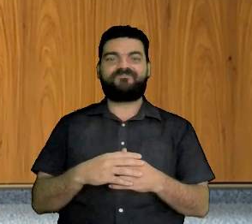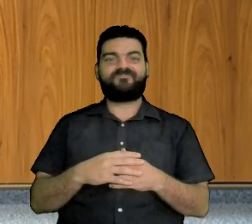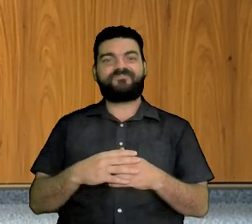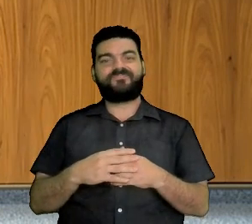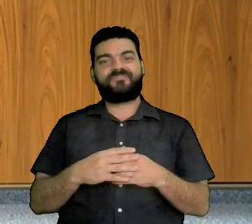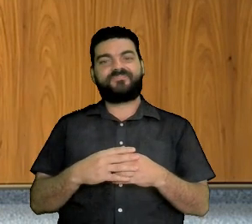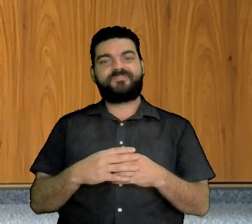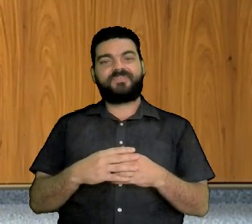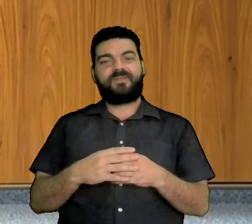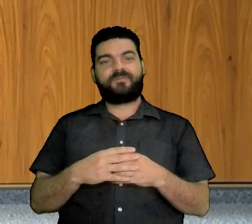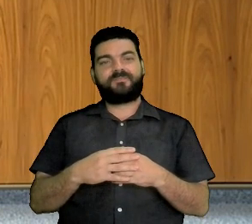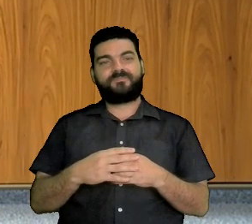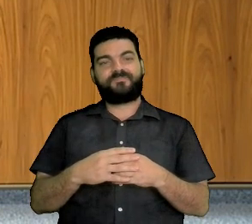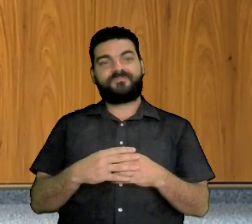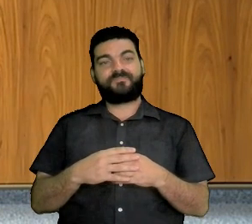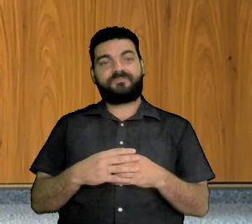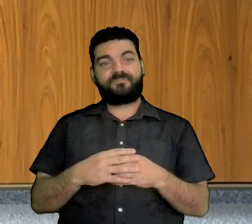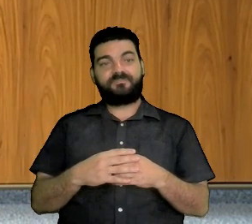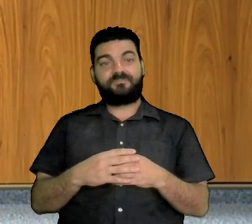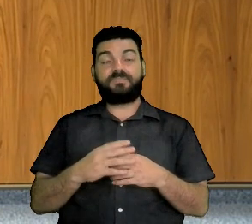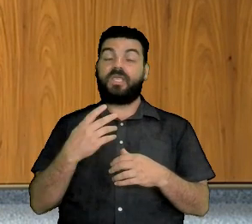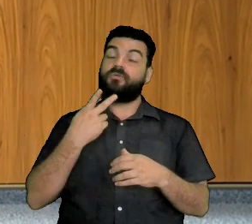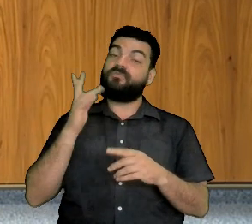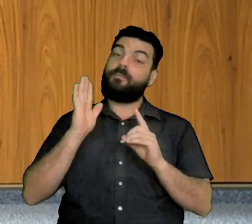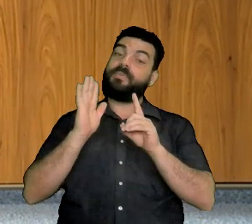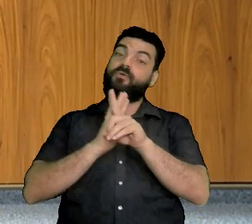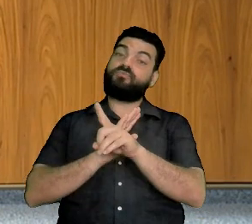queria parabenizá-lo, né? E